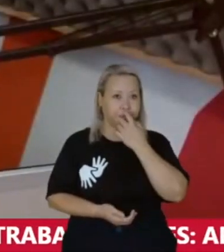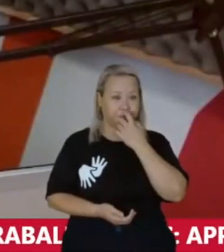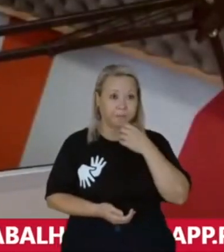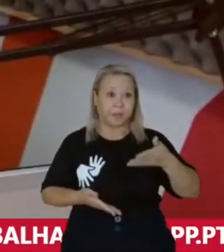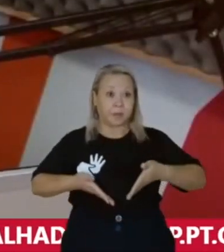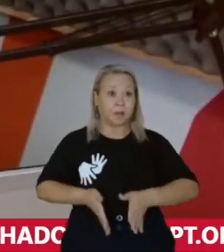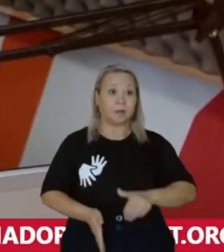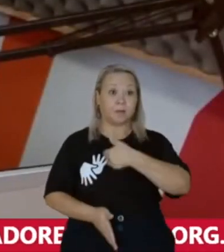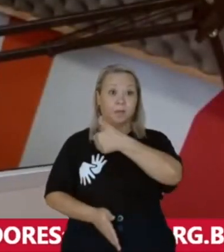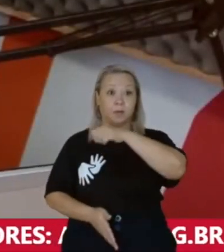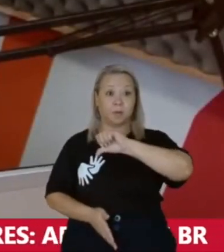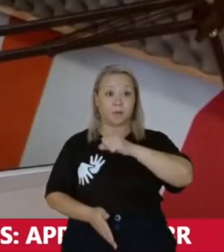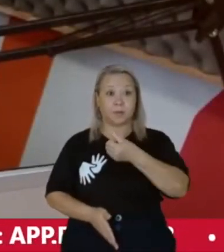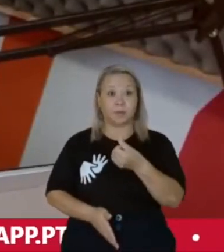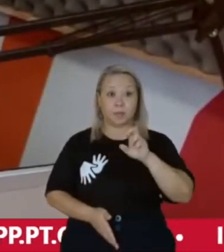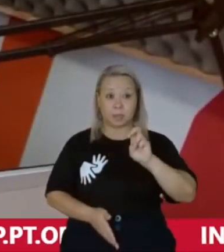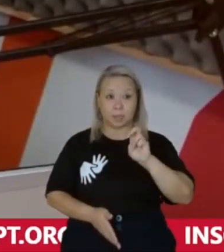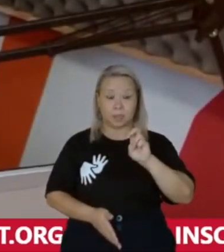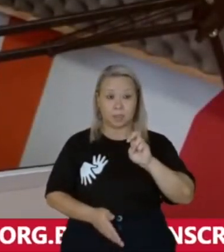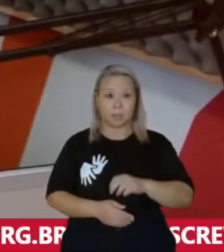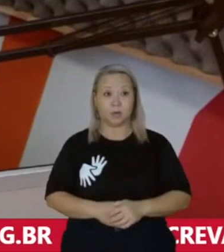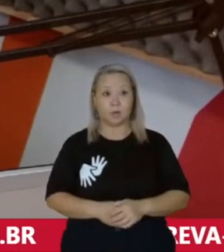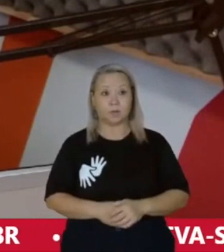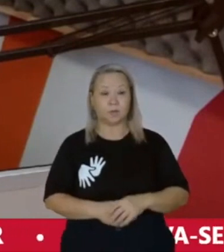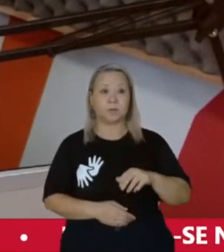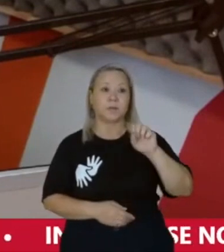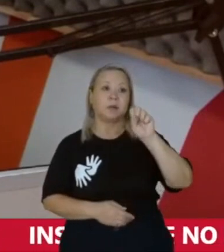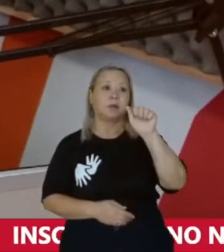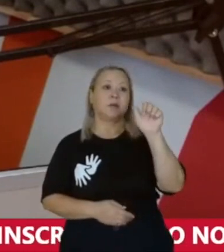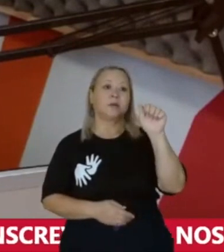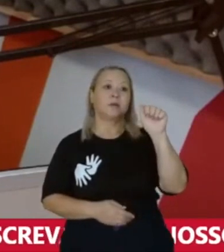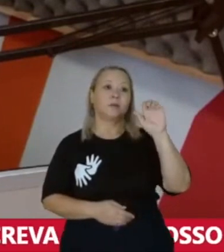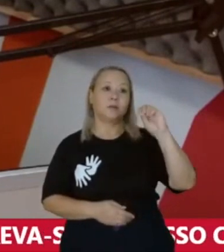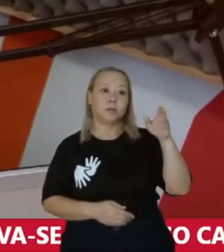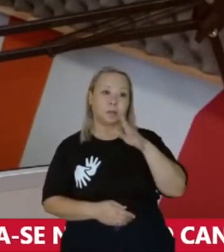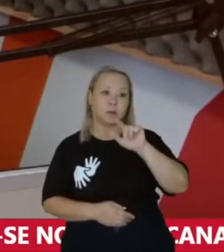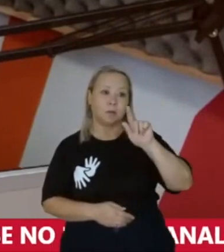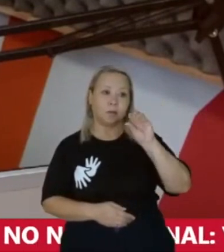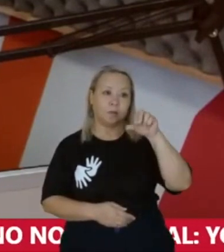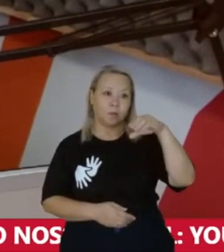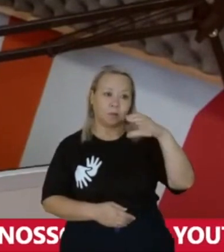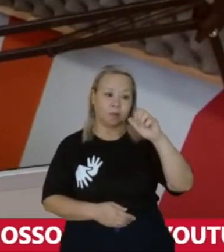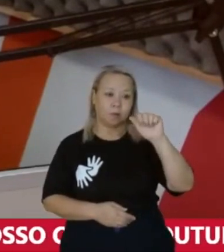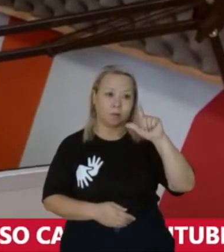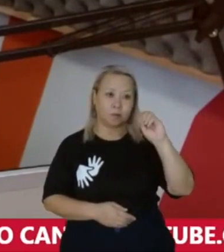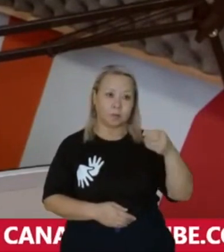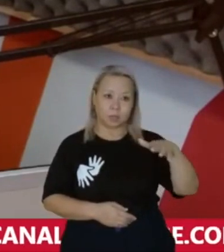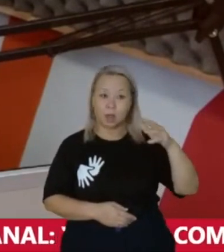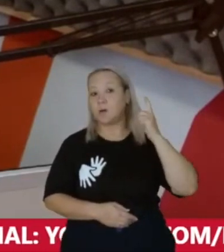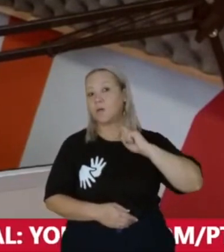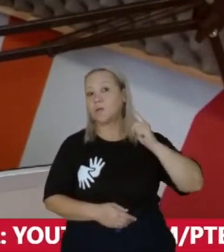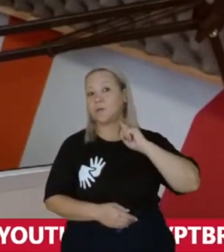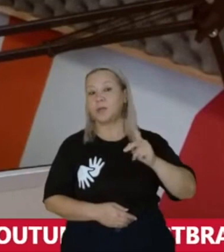Nascida em 1965 em São Gonçalo do Pará, município do Centro-Oeste mineiro, Macaé Evaristo é